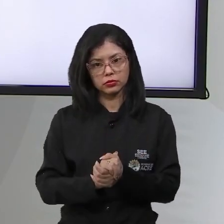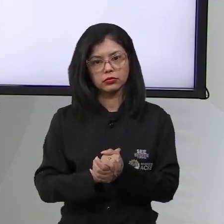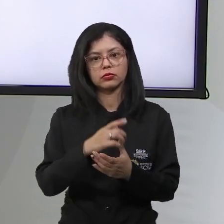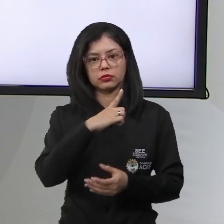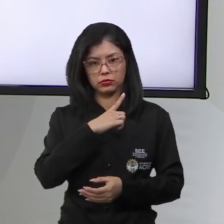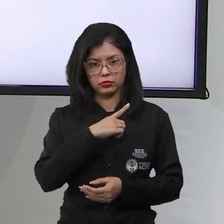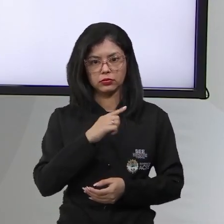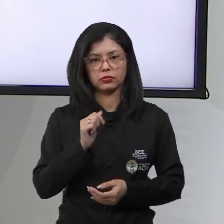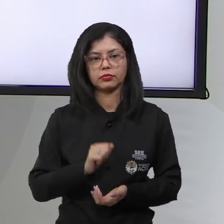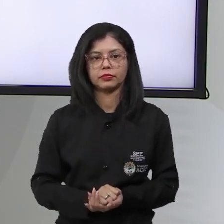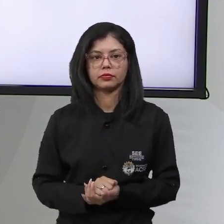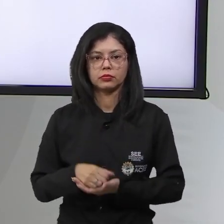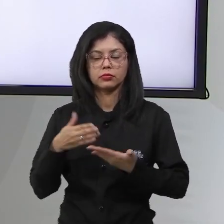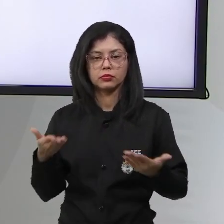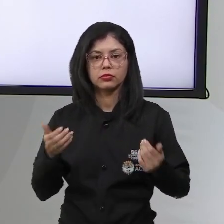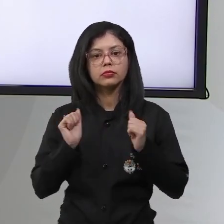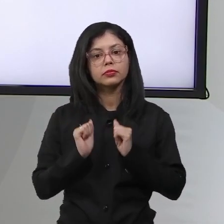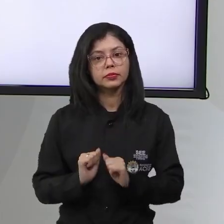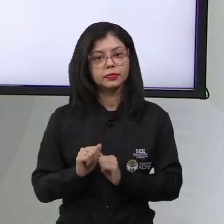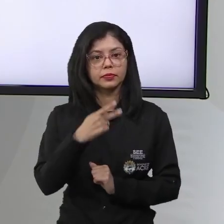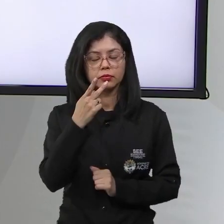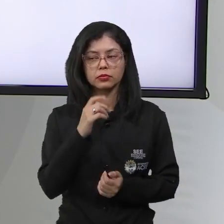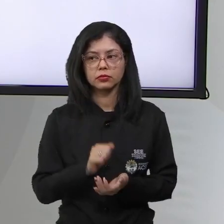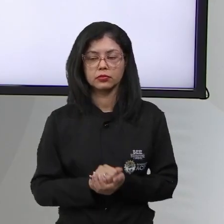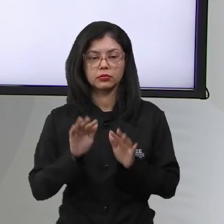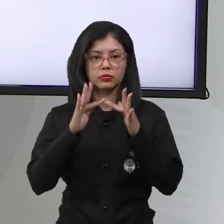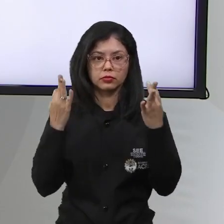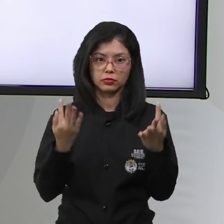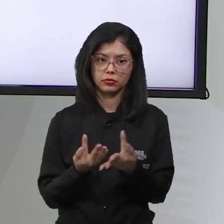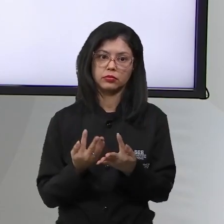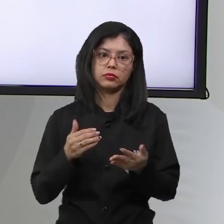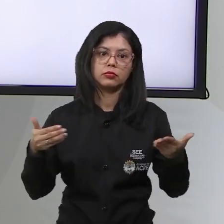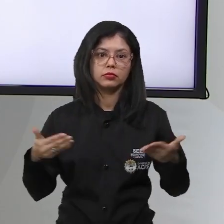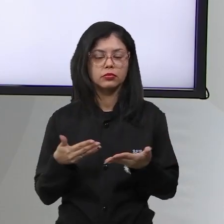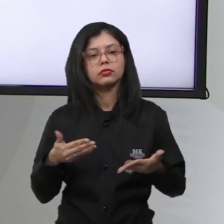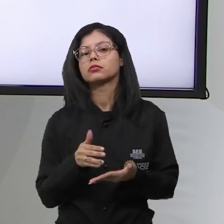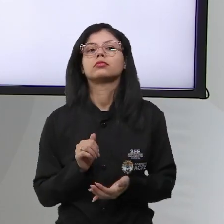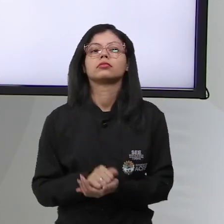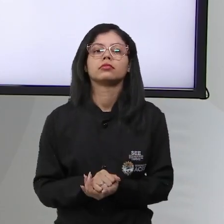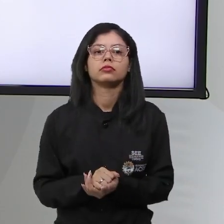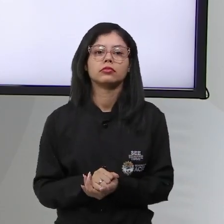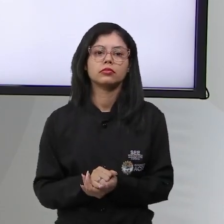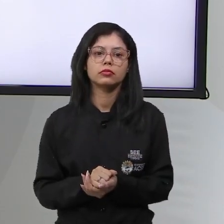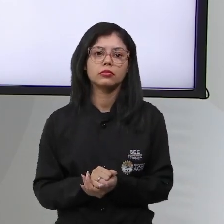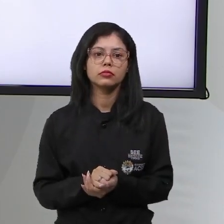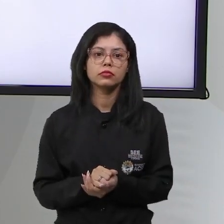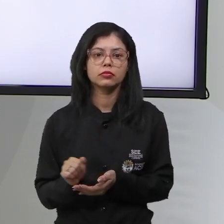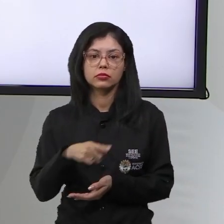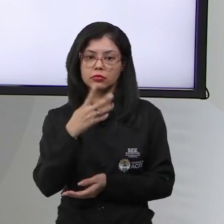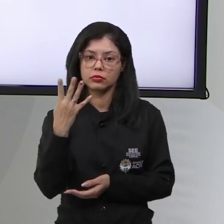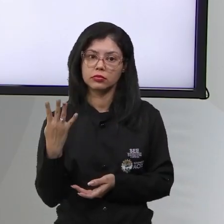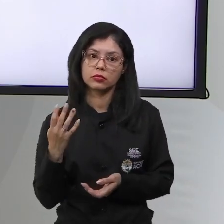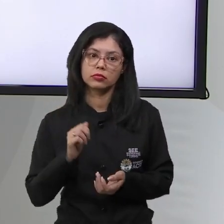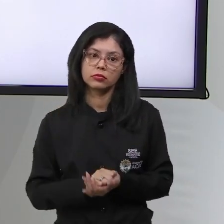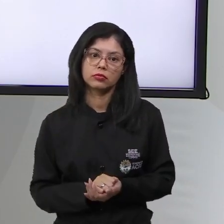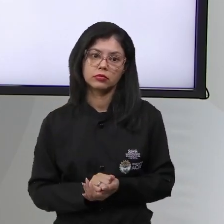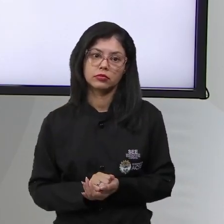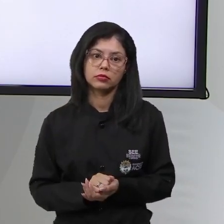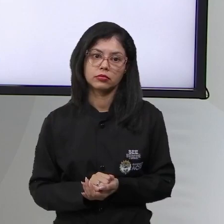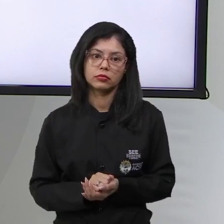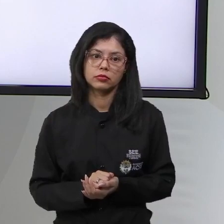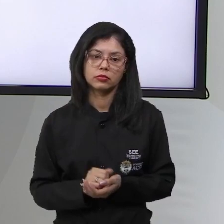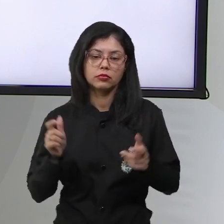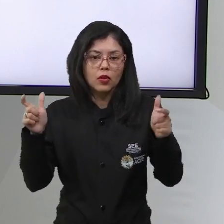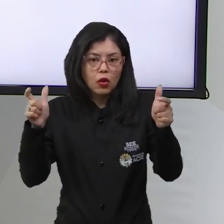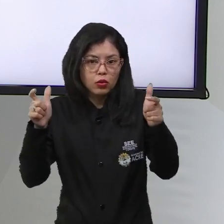ele dispõe. Então, podemos afirmar que a família, hoje, ela é uma família quantitativamente